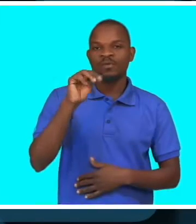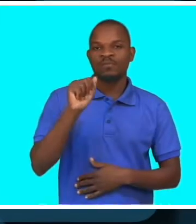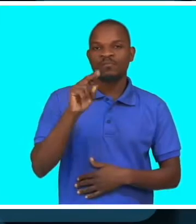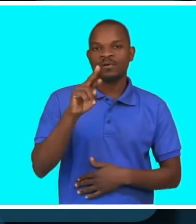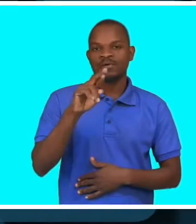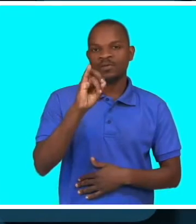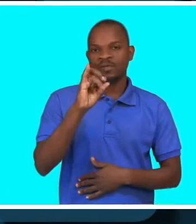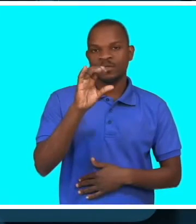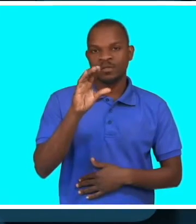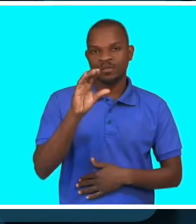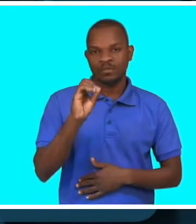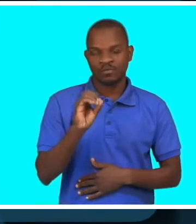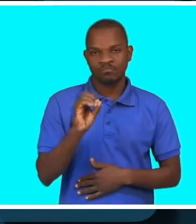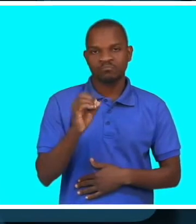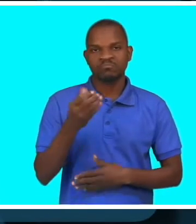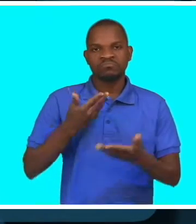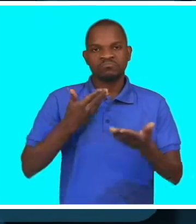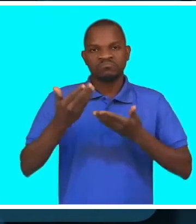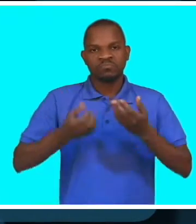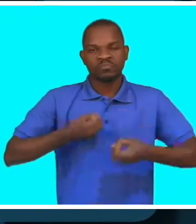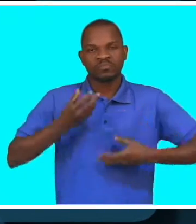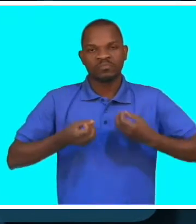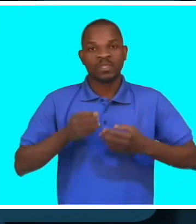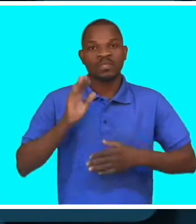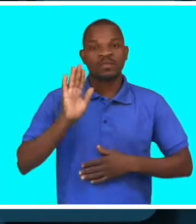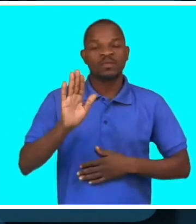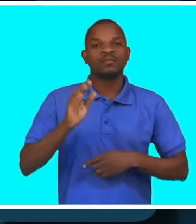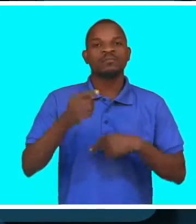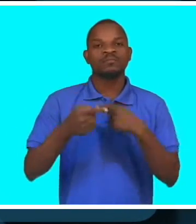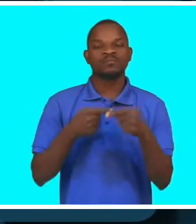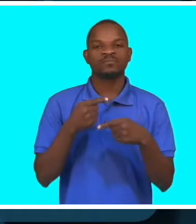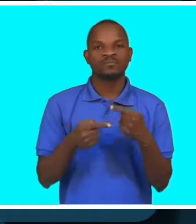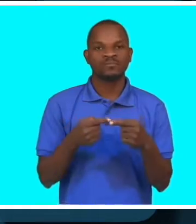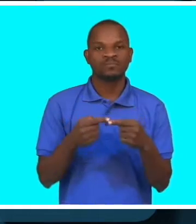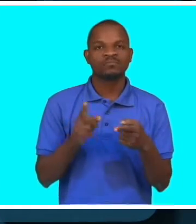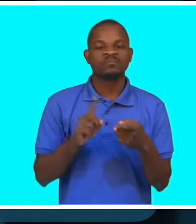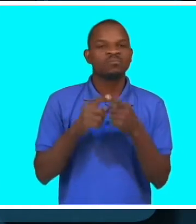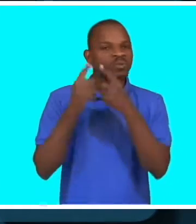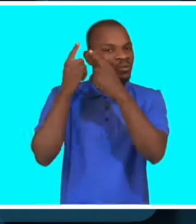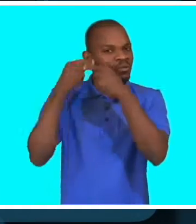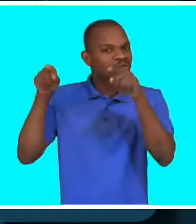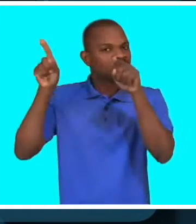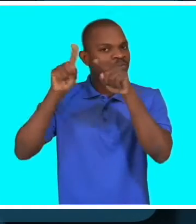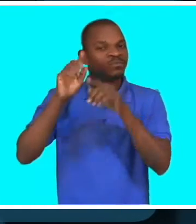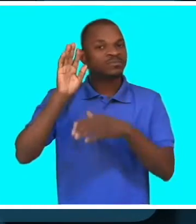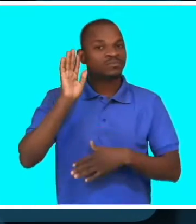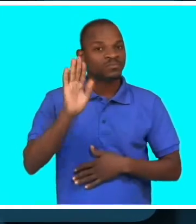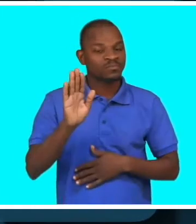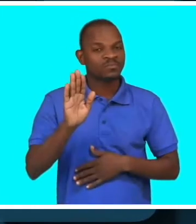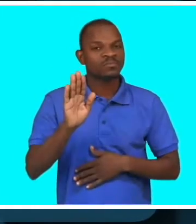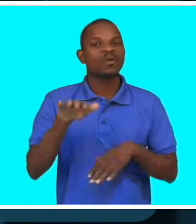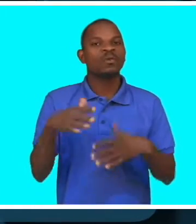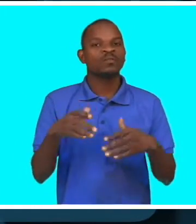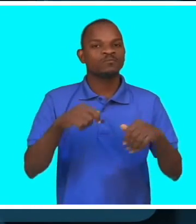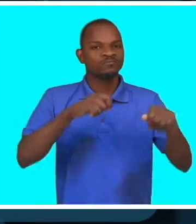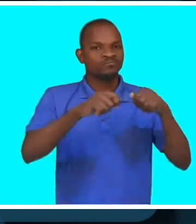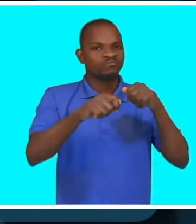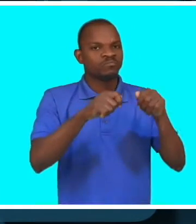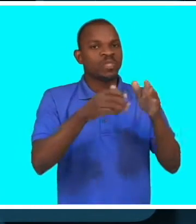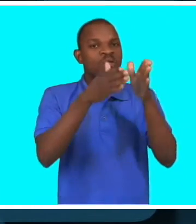não é? Que falou aqui um pouco da sua empresa. O sonho dele, aliás, é gerenciar